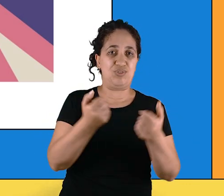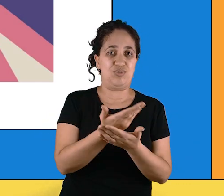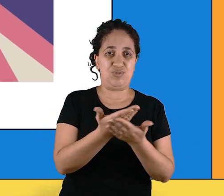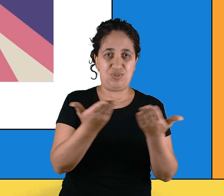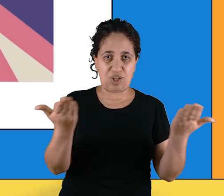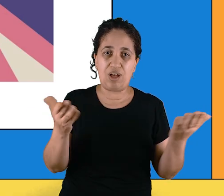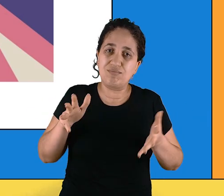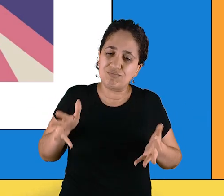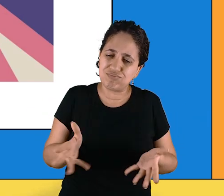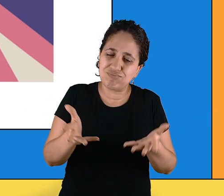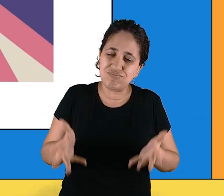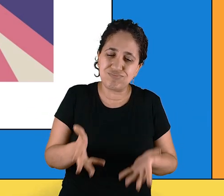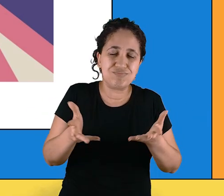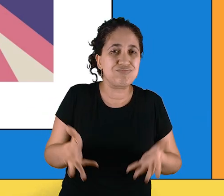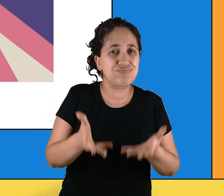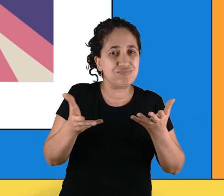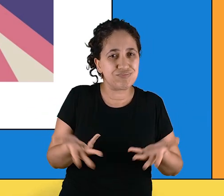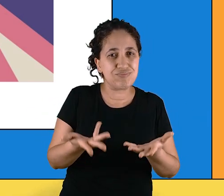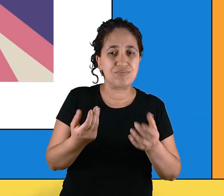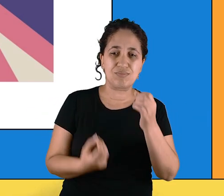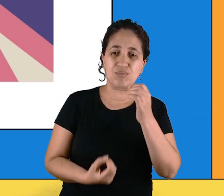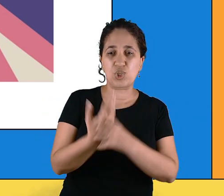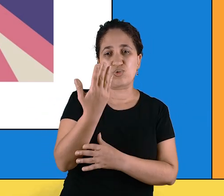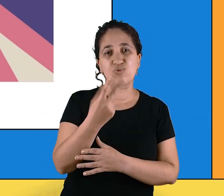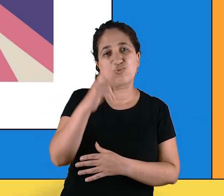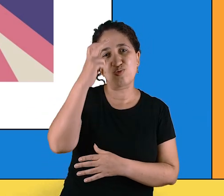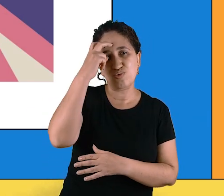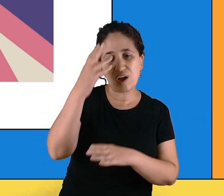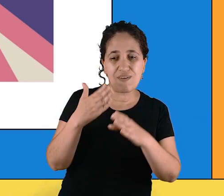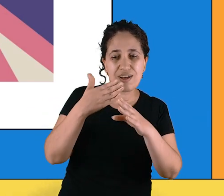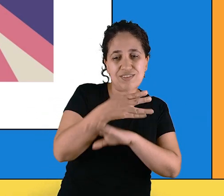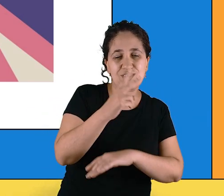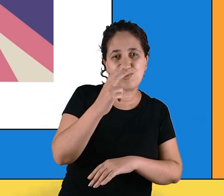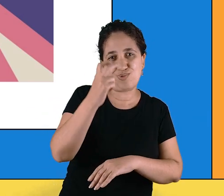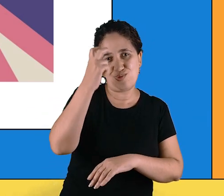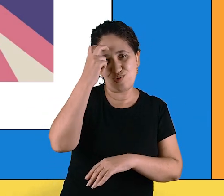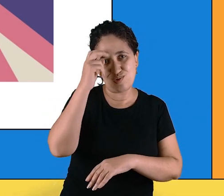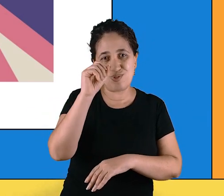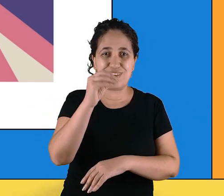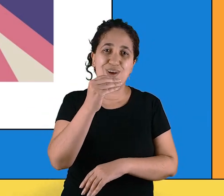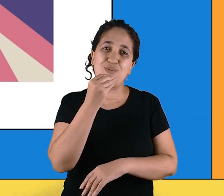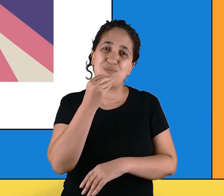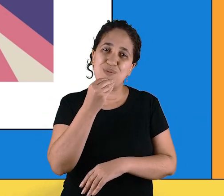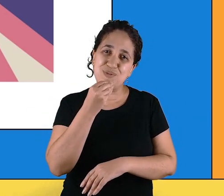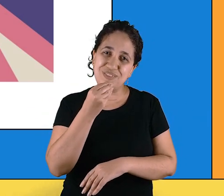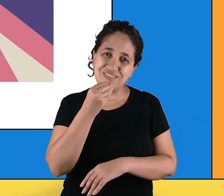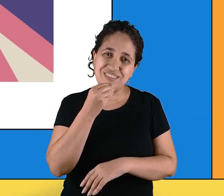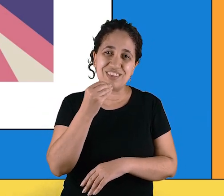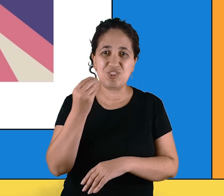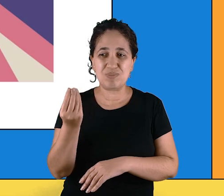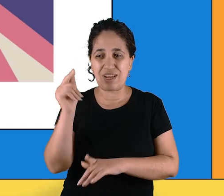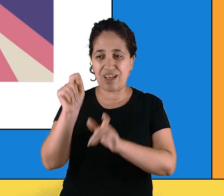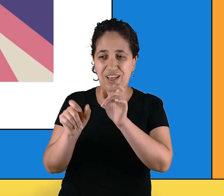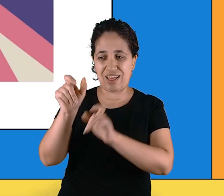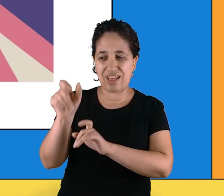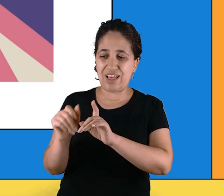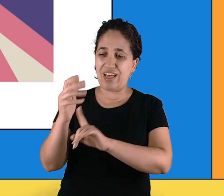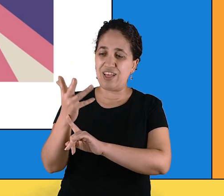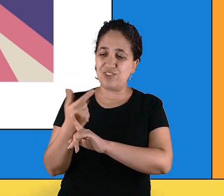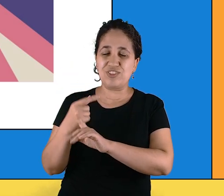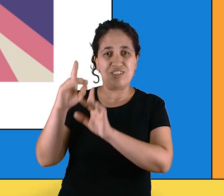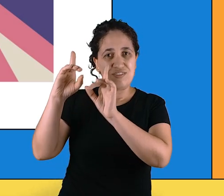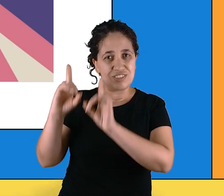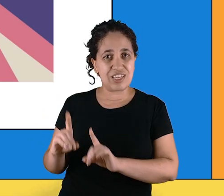nós, né? Incentivar a produção cultural, o acesso à cultura, as oportunidades para artistas